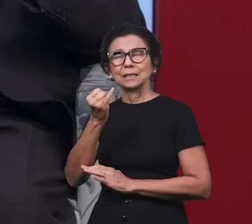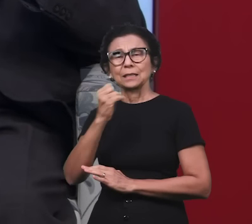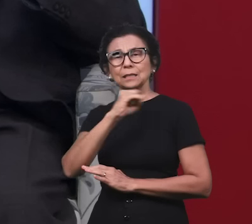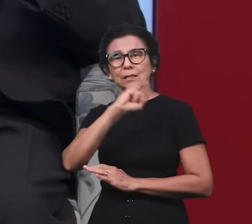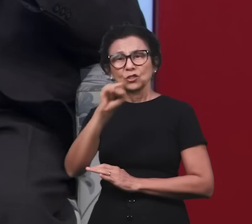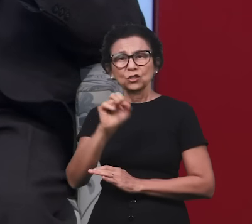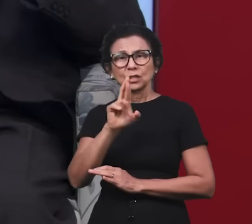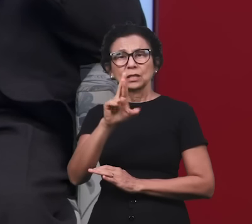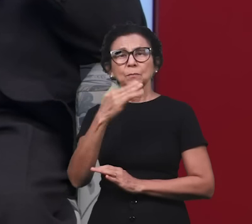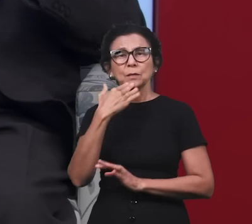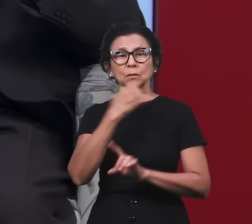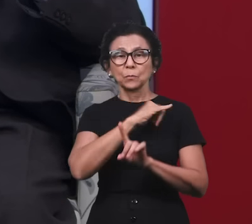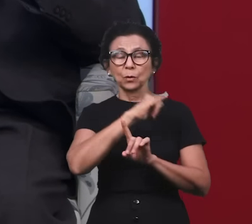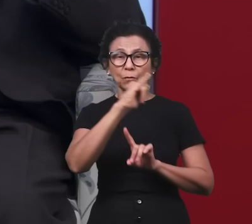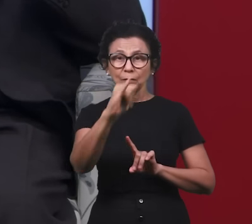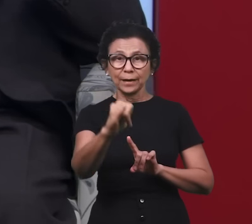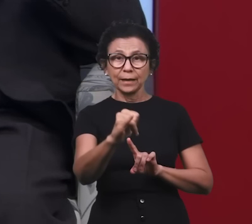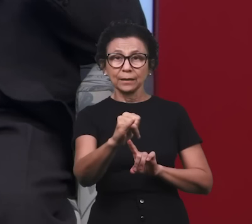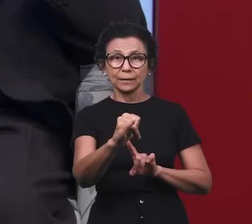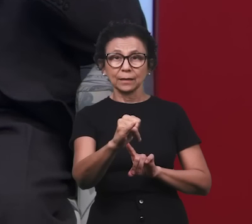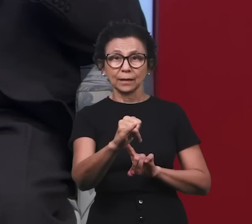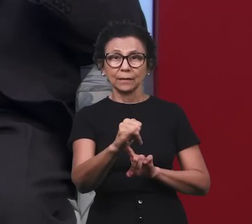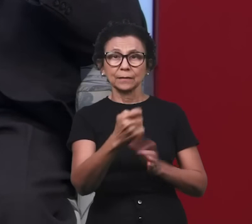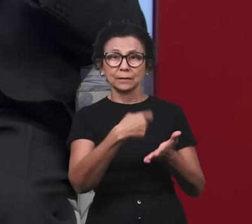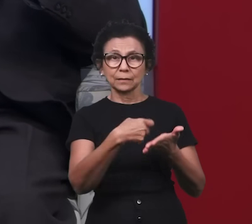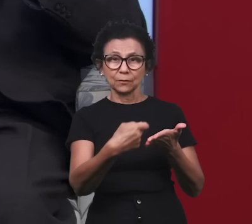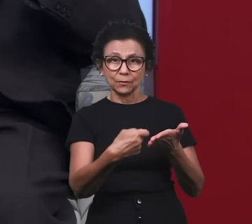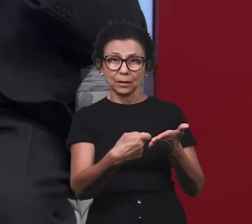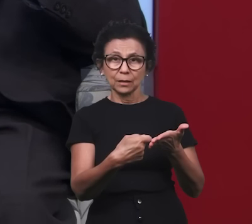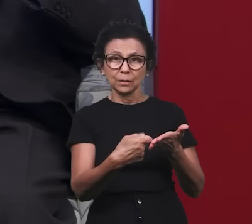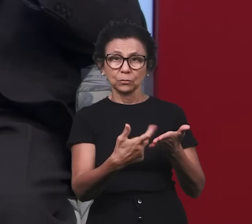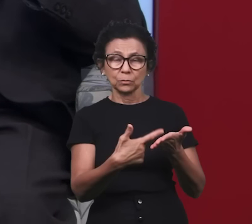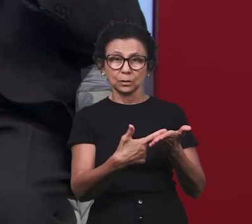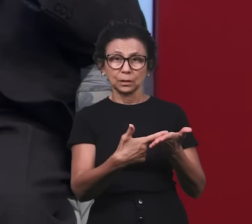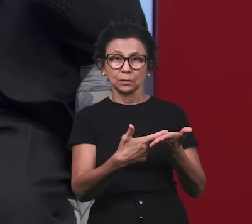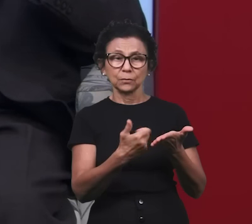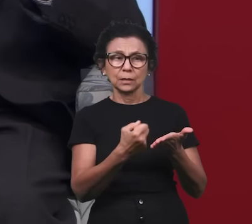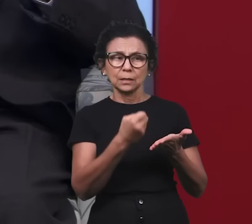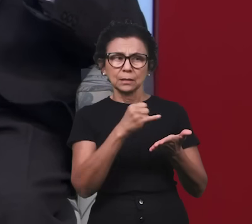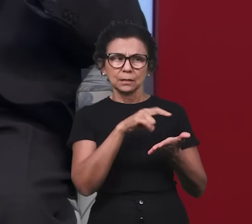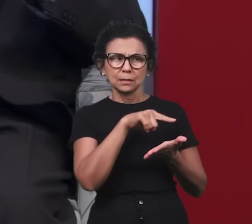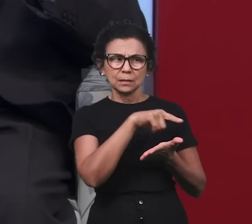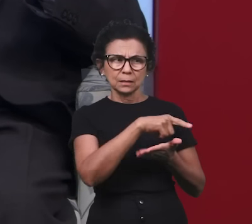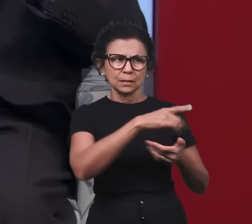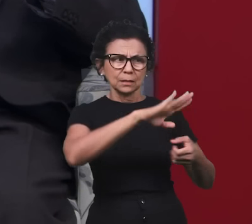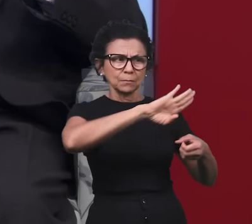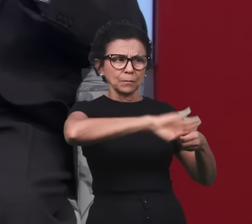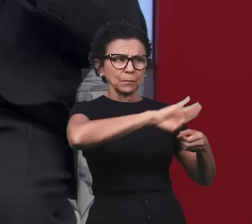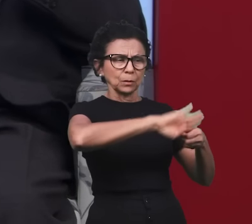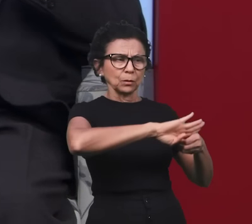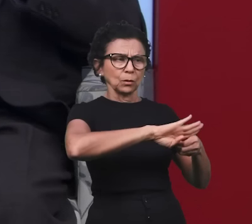dizia que o cativeiro iria durar 70 anos, se conferia.